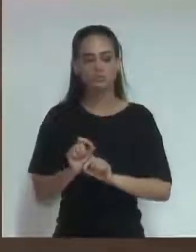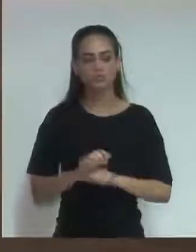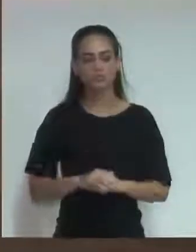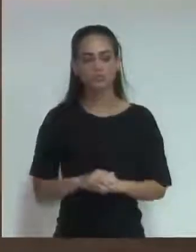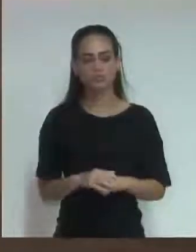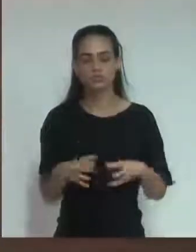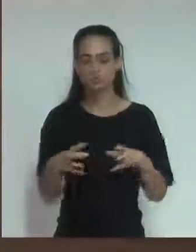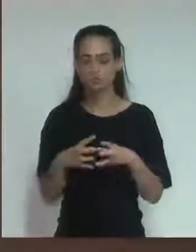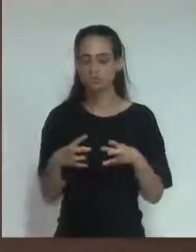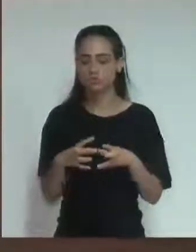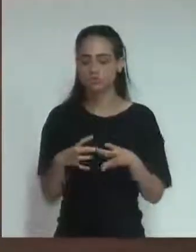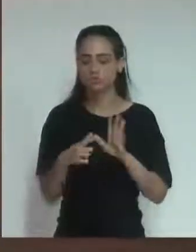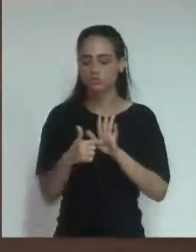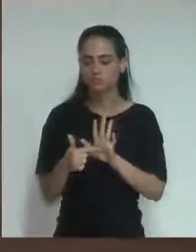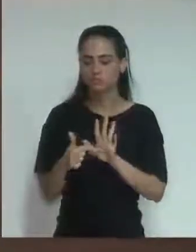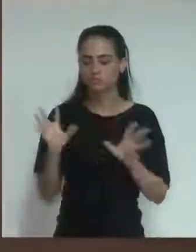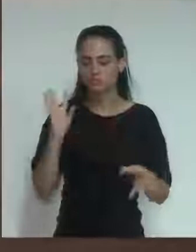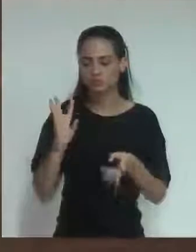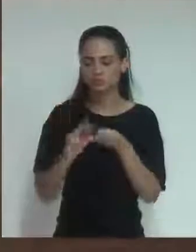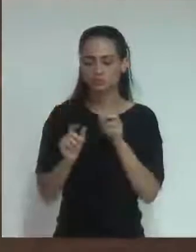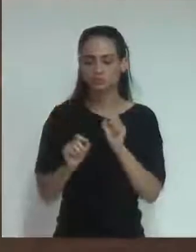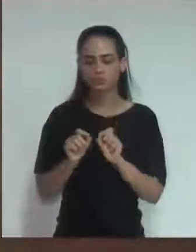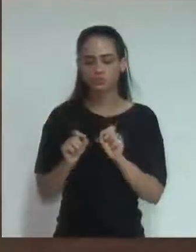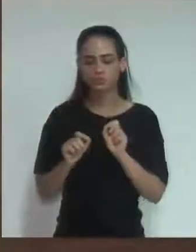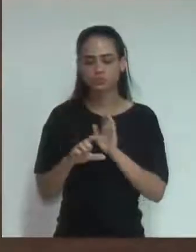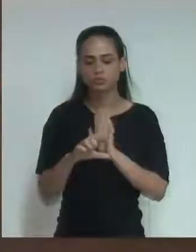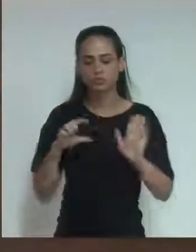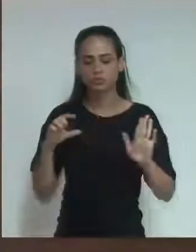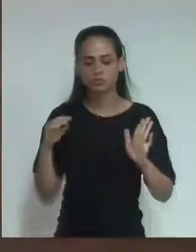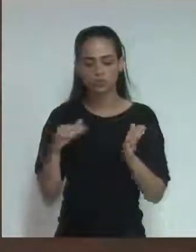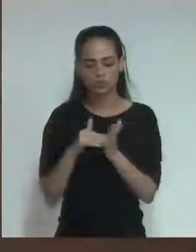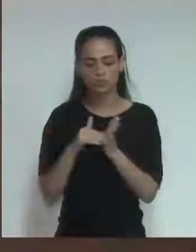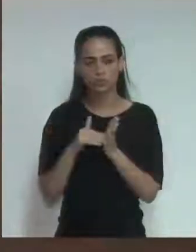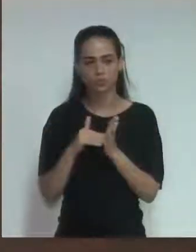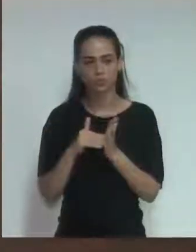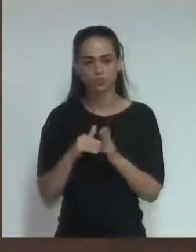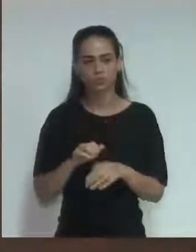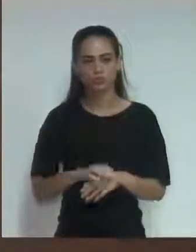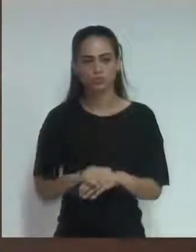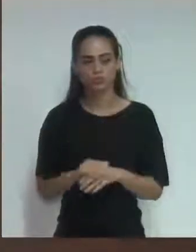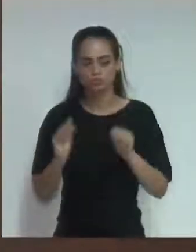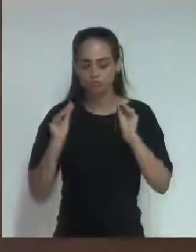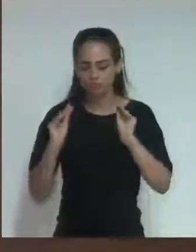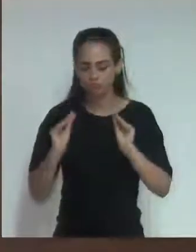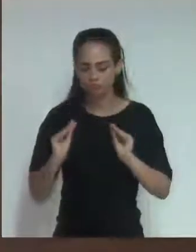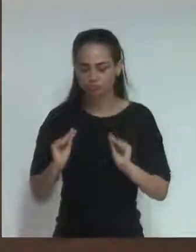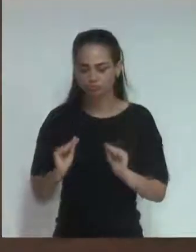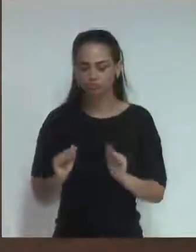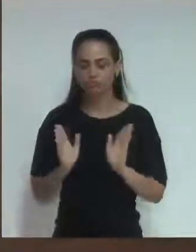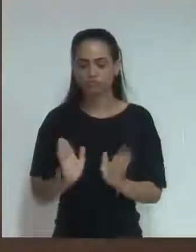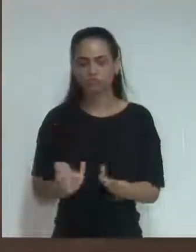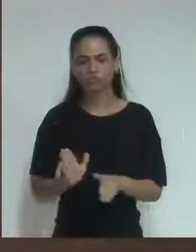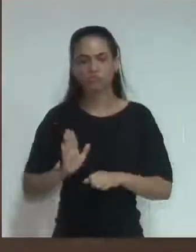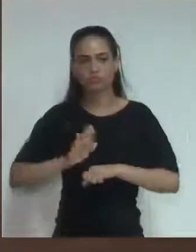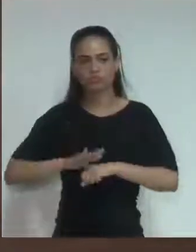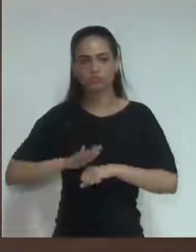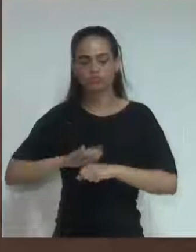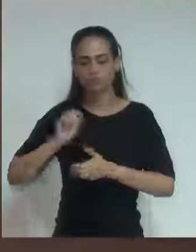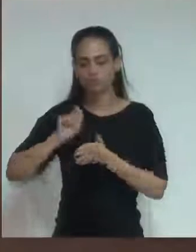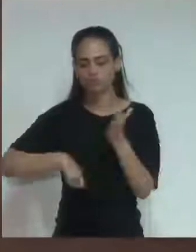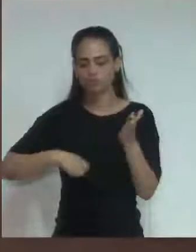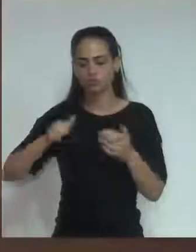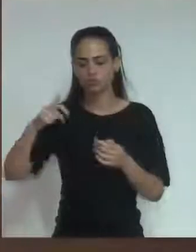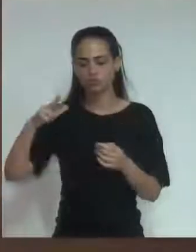aqui da comissão? Tendo, no último parágrafo, tendo nada mais a constar, esse é o relatório assinado por mim, Marcos Ferraz, relator, que